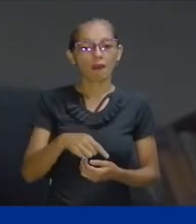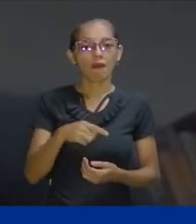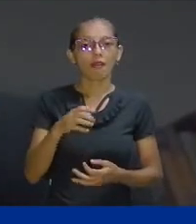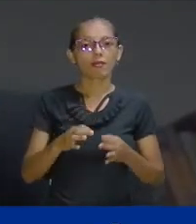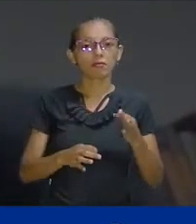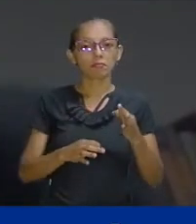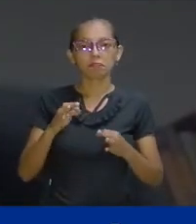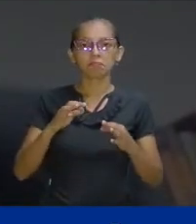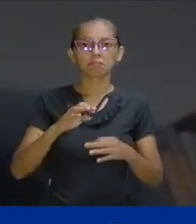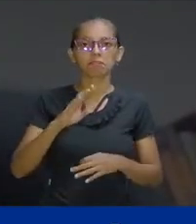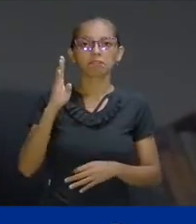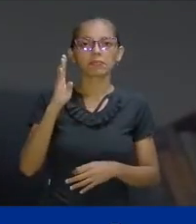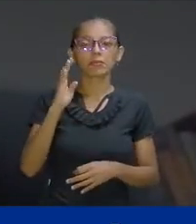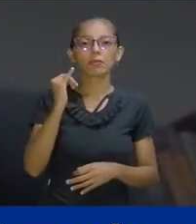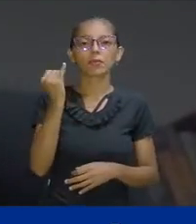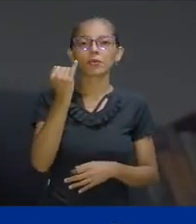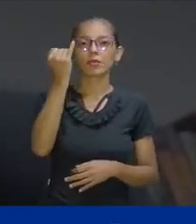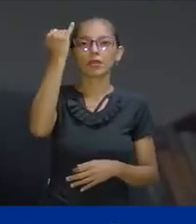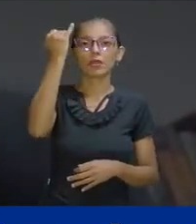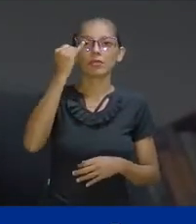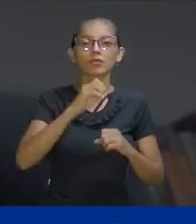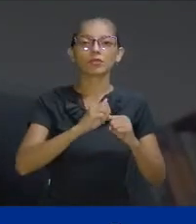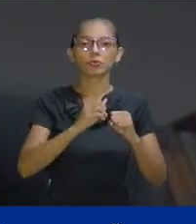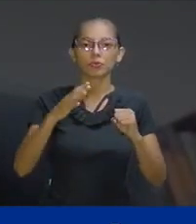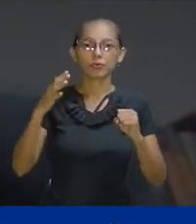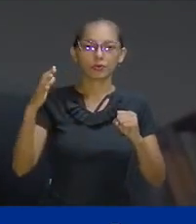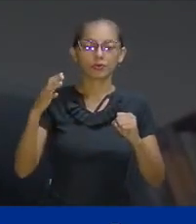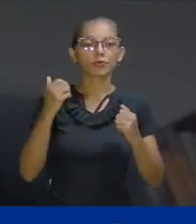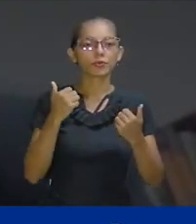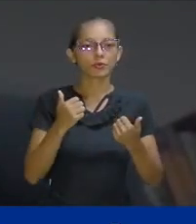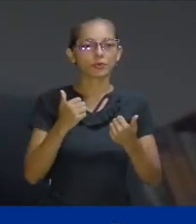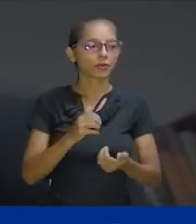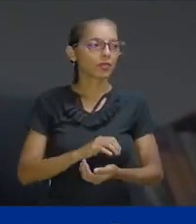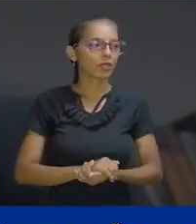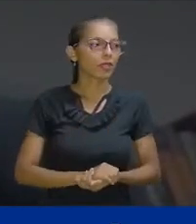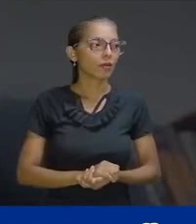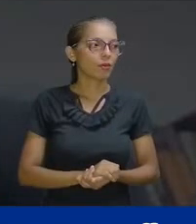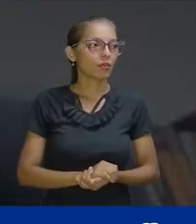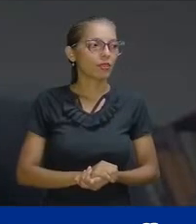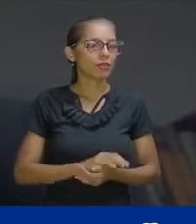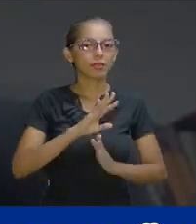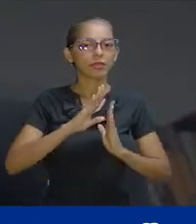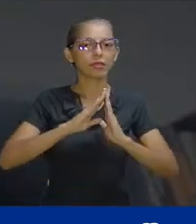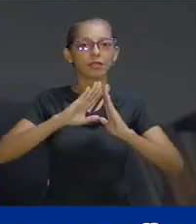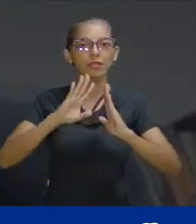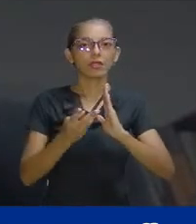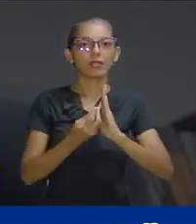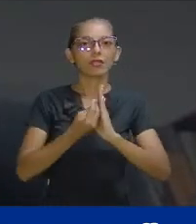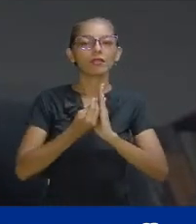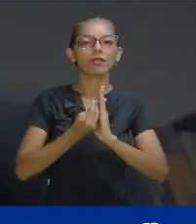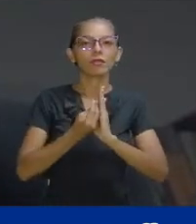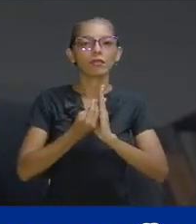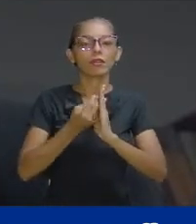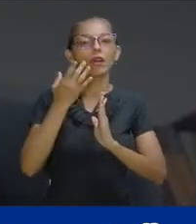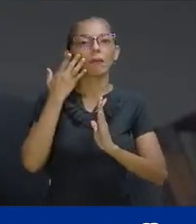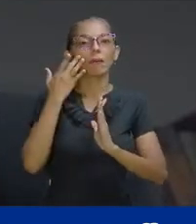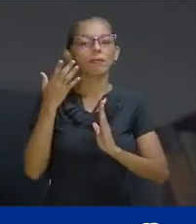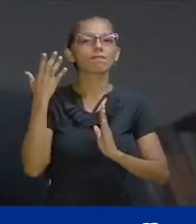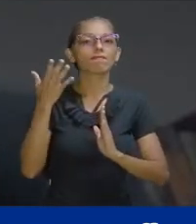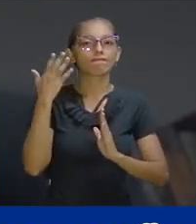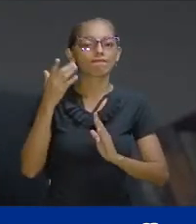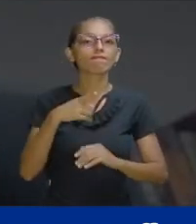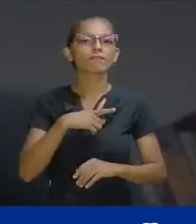que é exatamente uma interlocução com as comunidades quilombolas, para tratarmos de um tema que é muito atual e muito relevante, que é